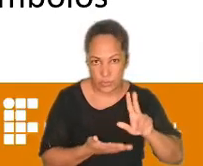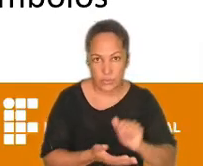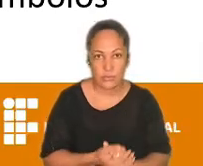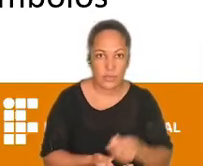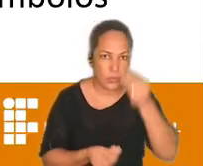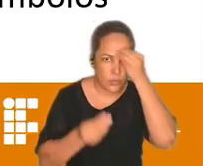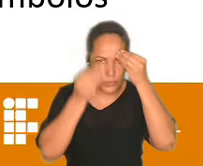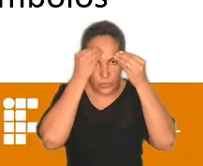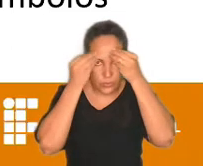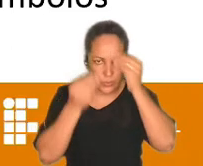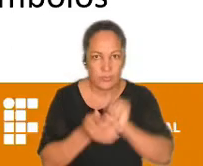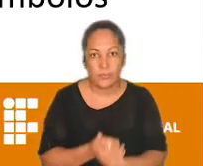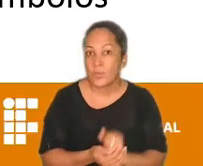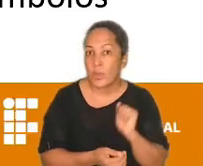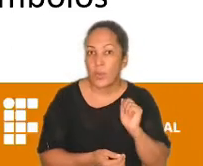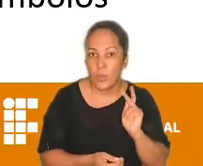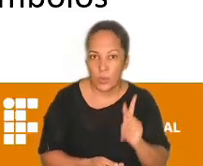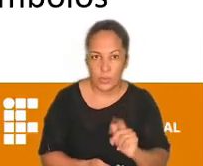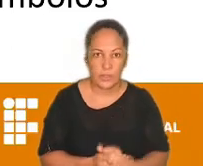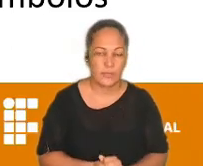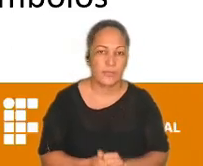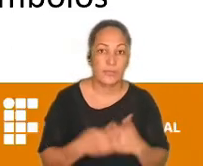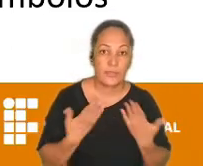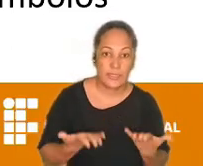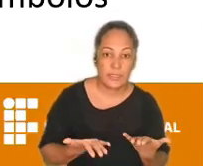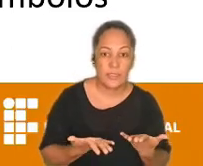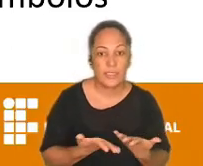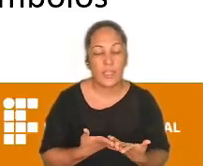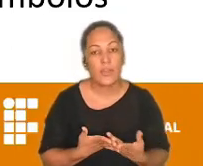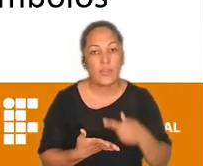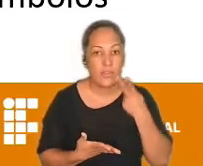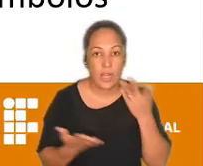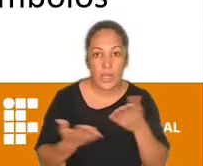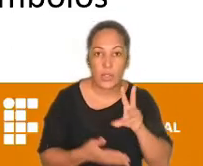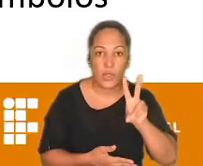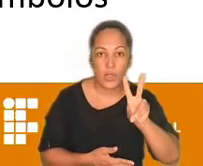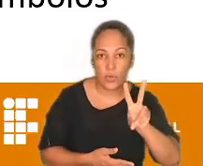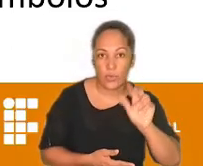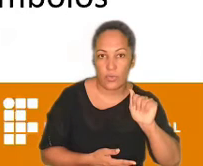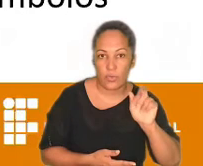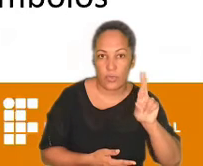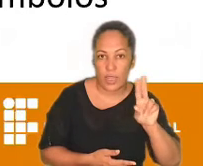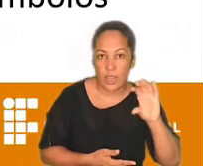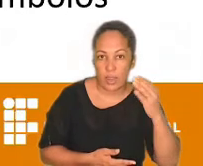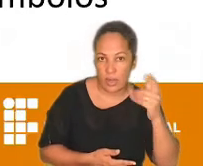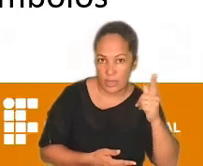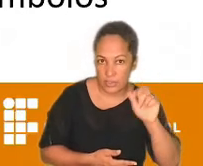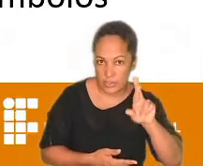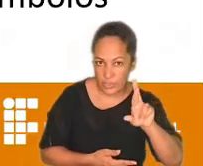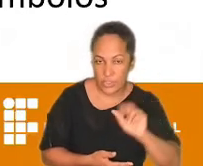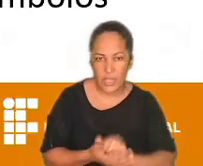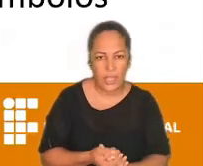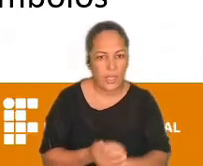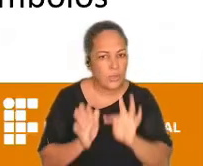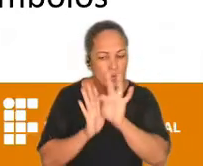Beleza, galera? Então, falando mais especificamente sobre o varchar agora, o tipo varchar, né, o texto, ele recebe qualquer tipo de